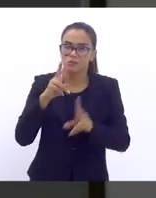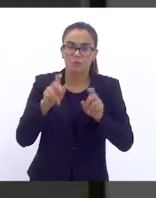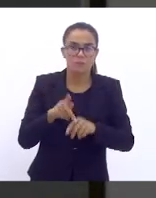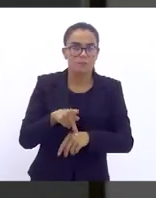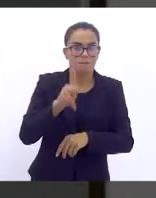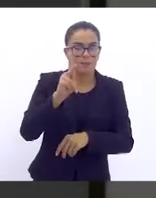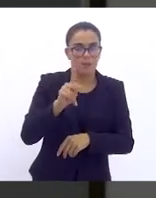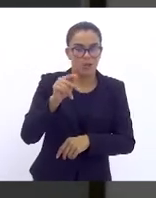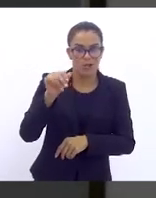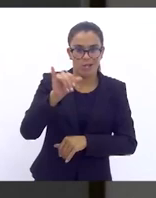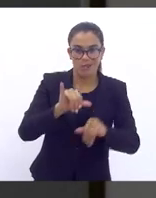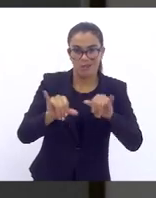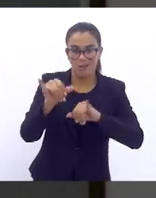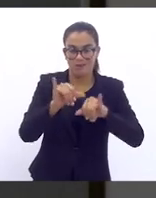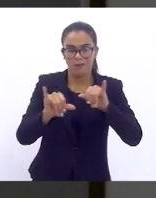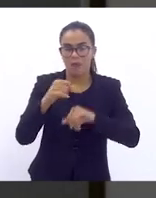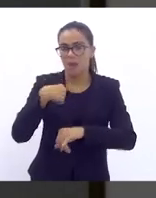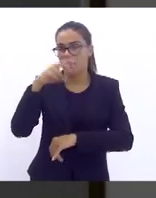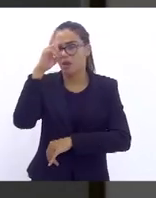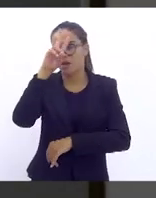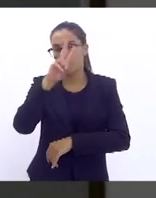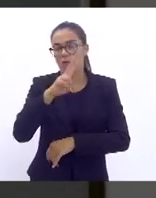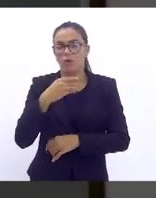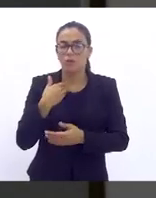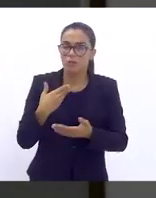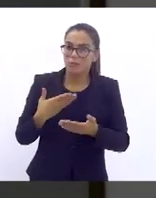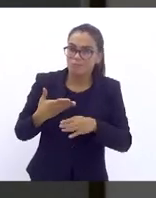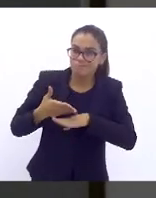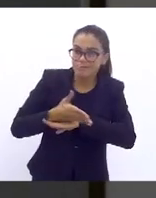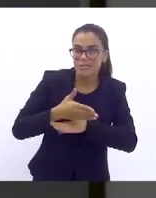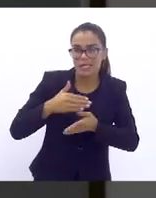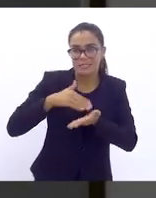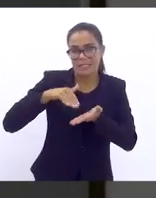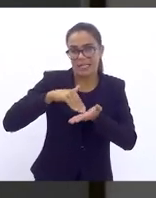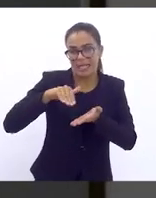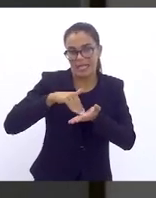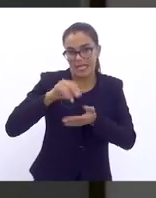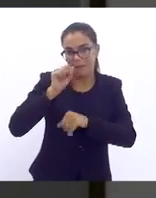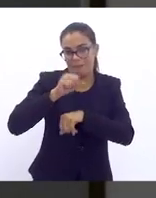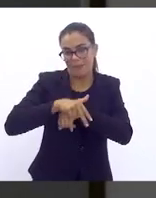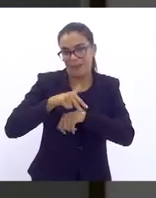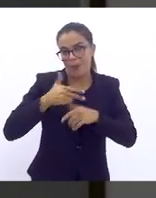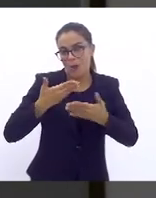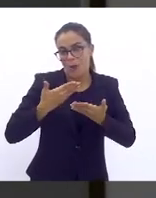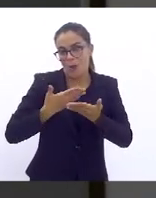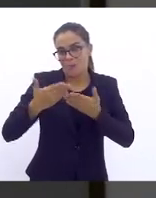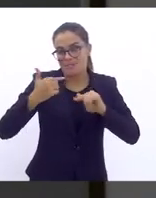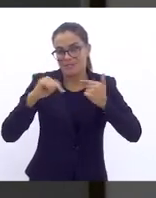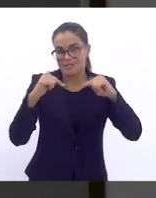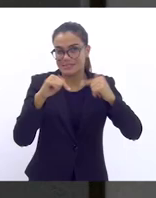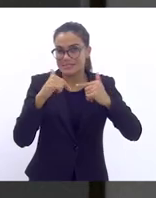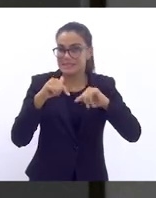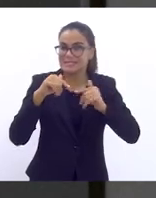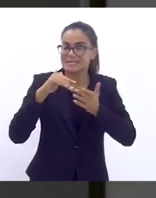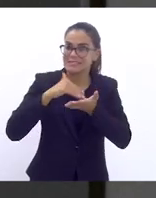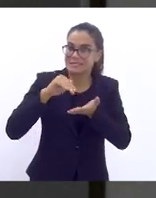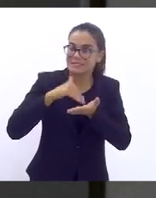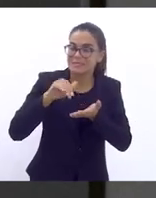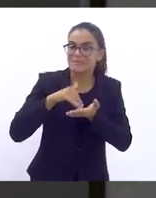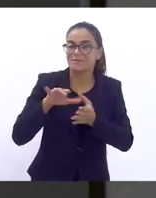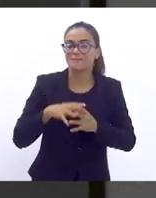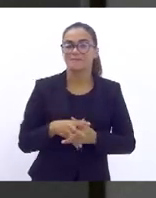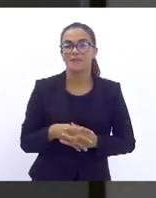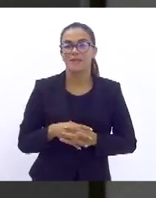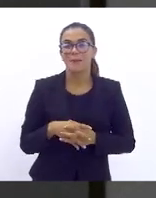e eu me lembro que assim que cheguei lá na secretaria o pessoal da do Sindicato da plástico